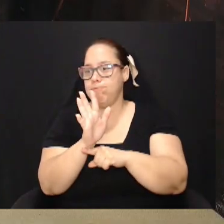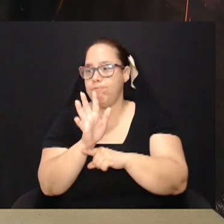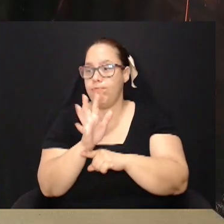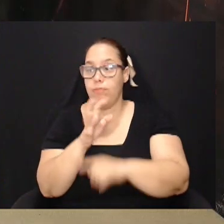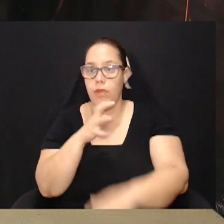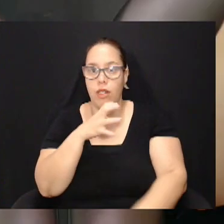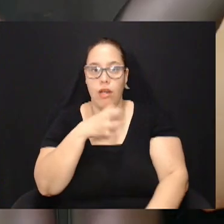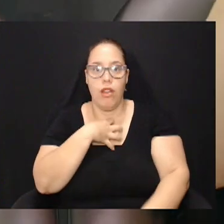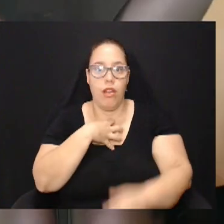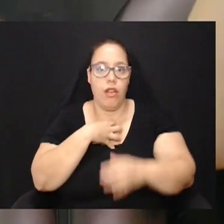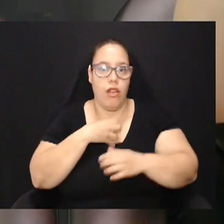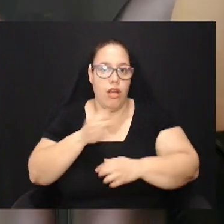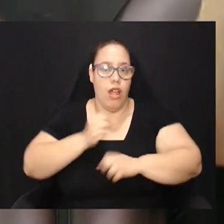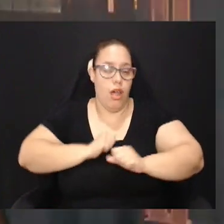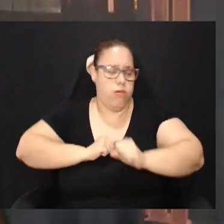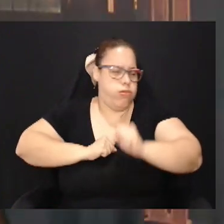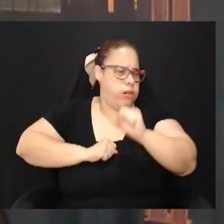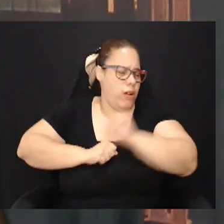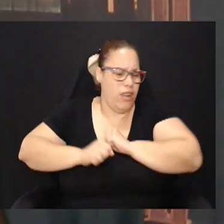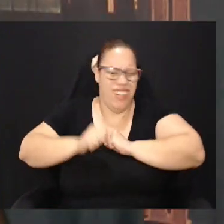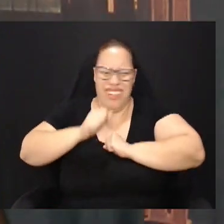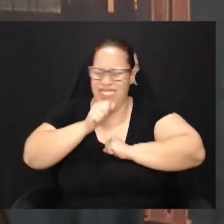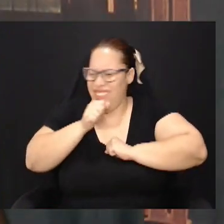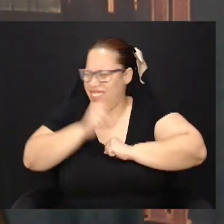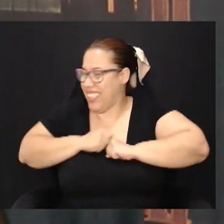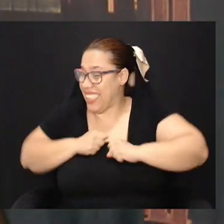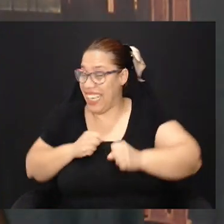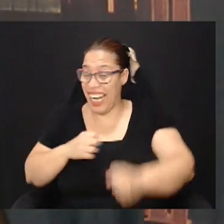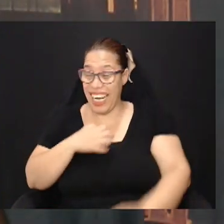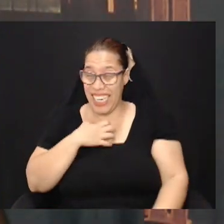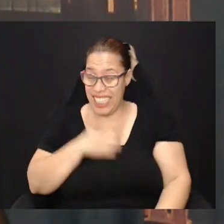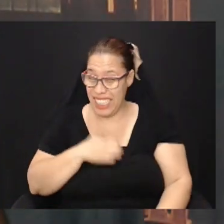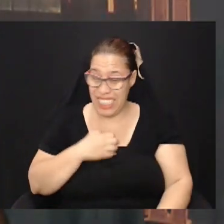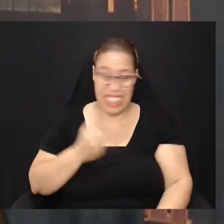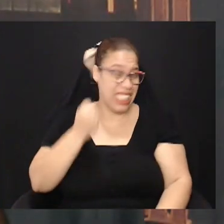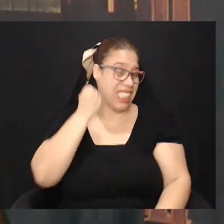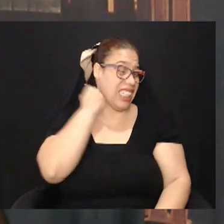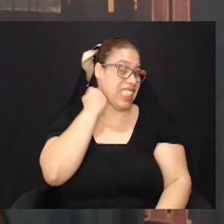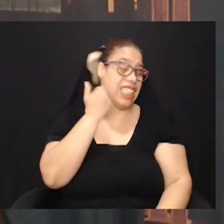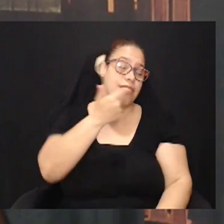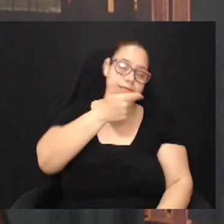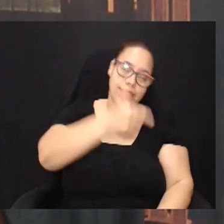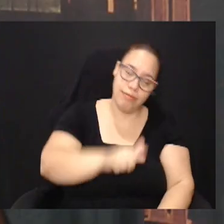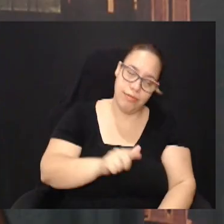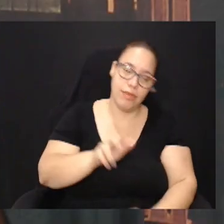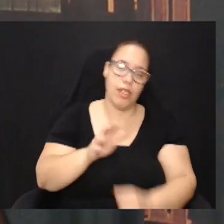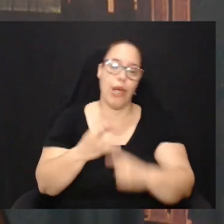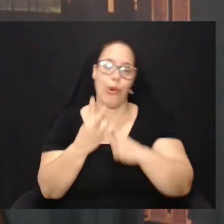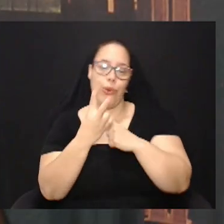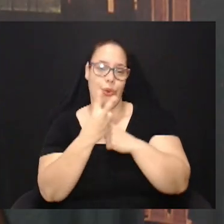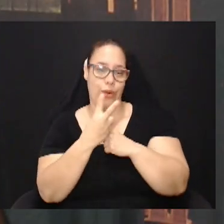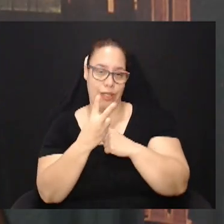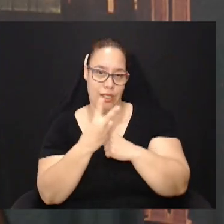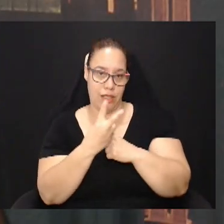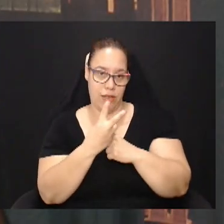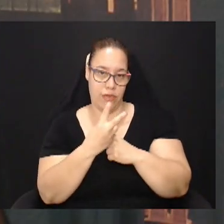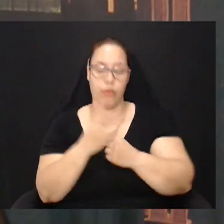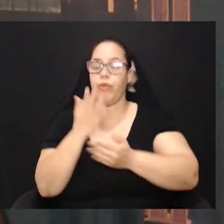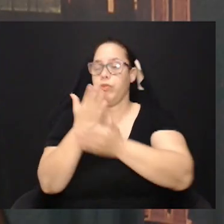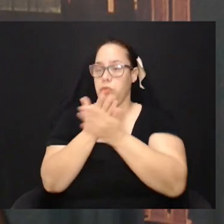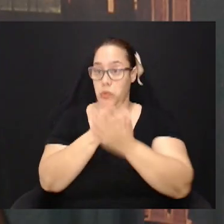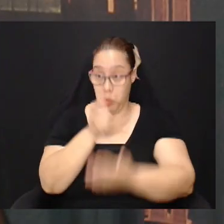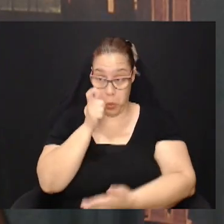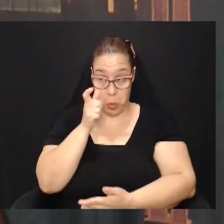mais estressados, ainda mais irritados. Então, de novo, é o cuidado. Tem um estudo muito interessante a